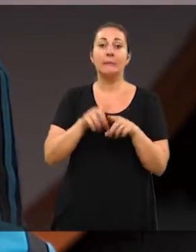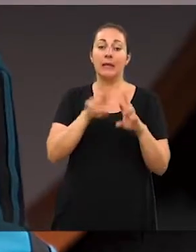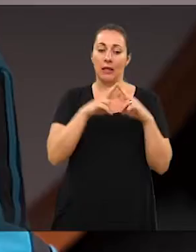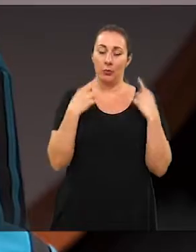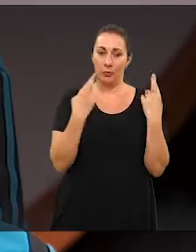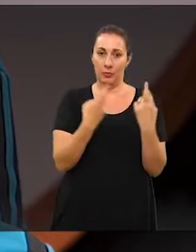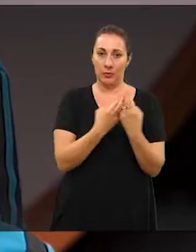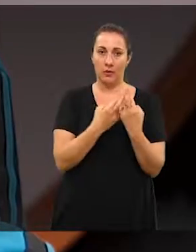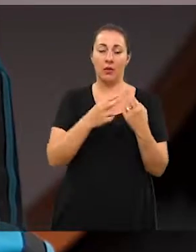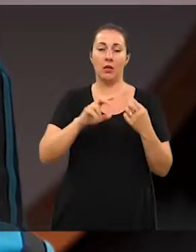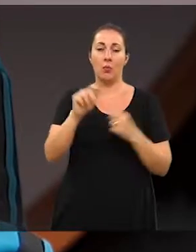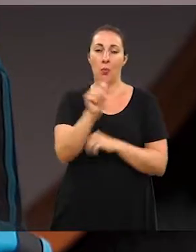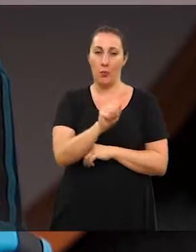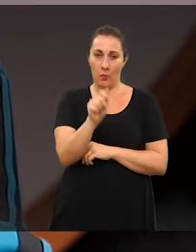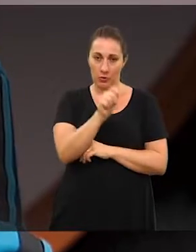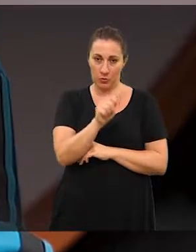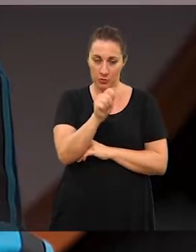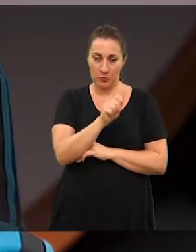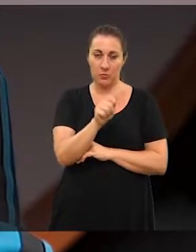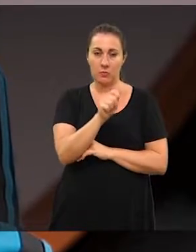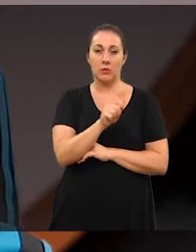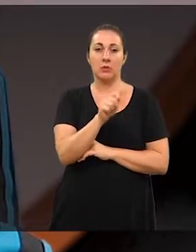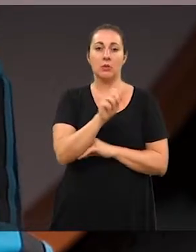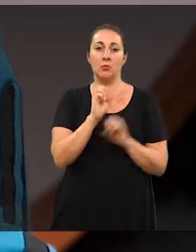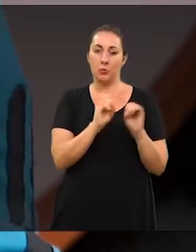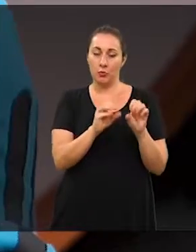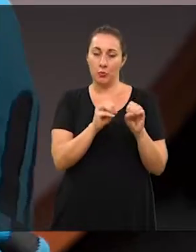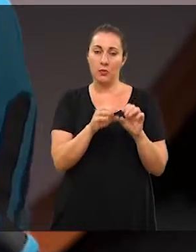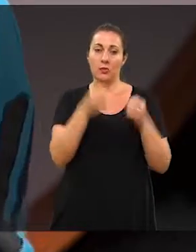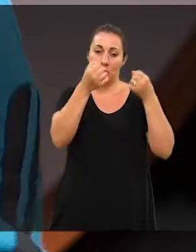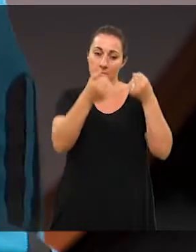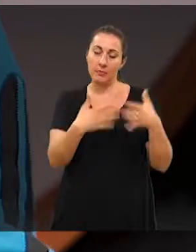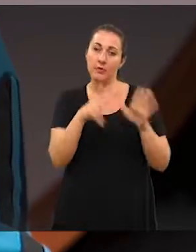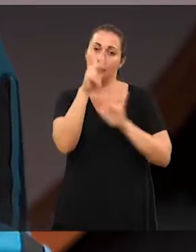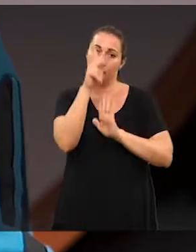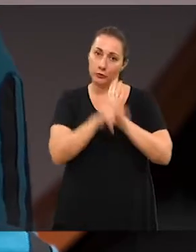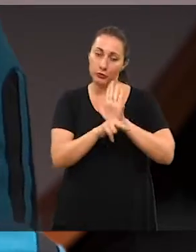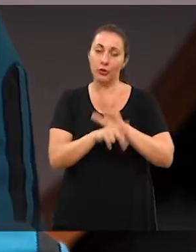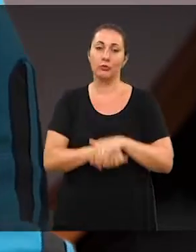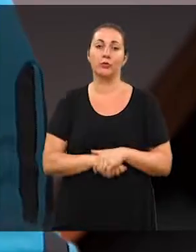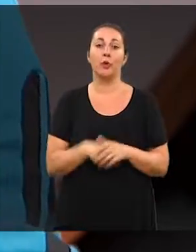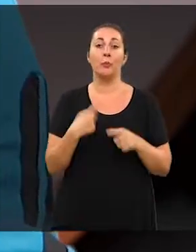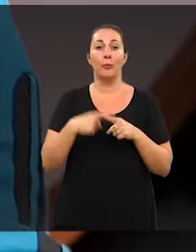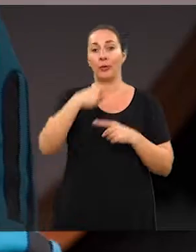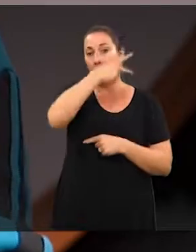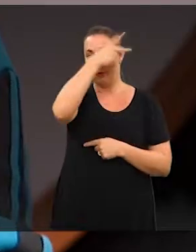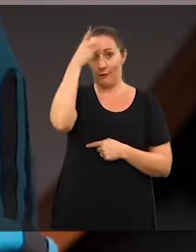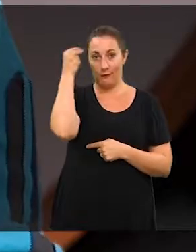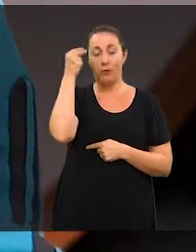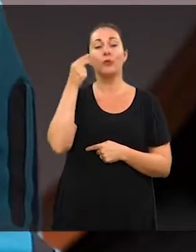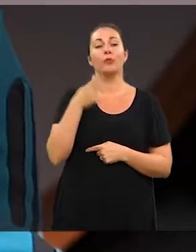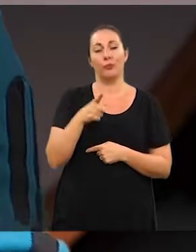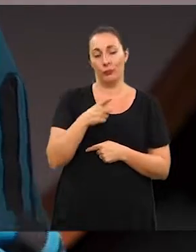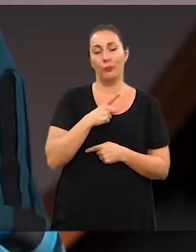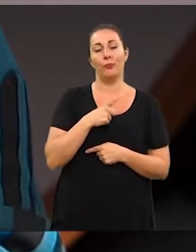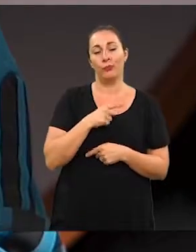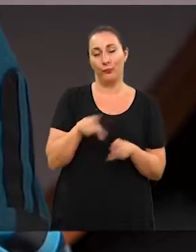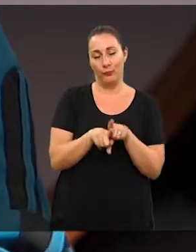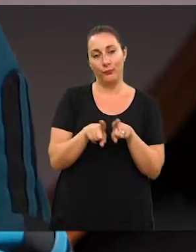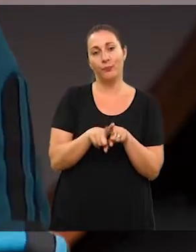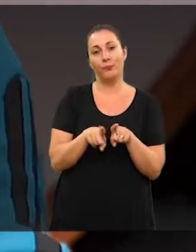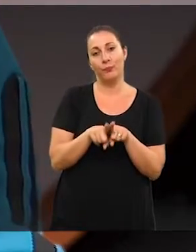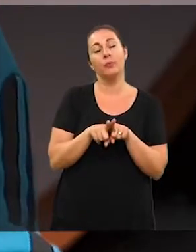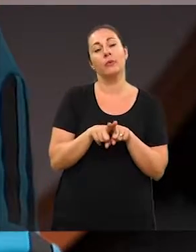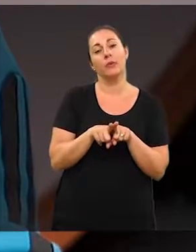AMAL, dos nossos secretários, dos secretários de isso, de educação, e explicamos o projeto. Porque a prefeitura vai ter também a sua parte